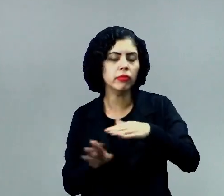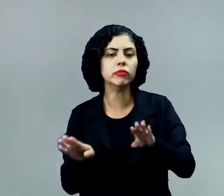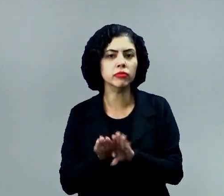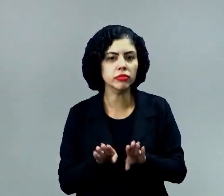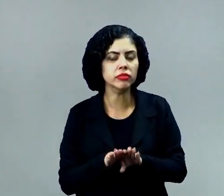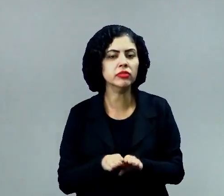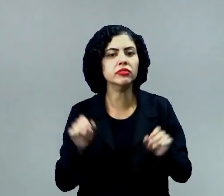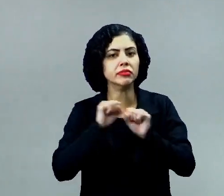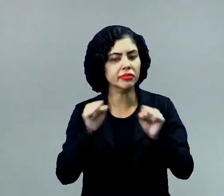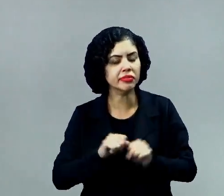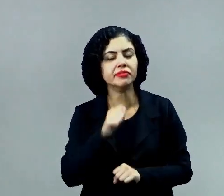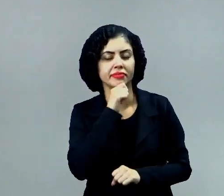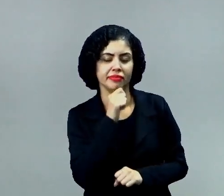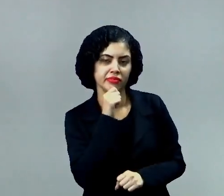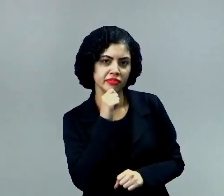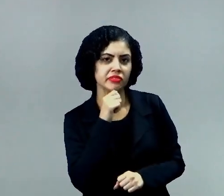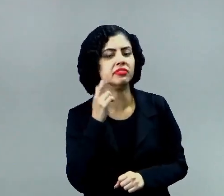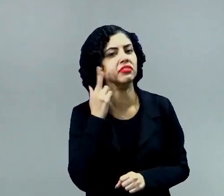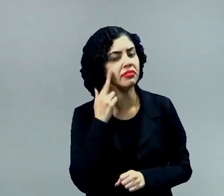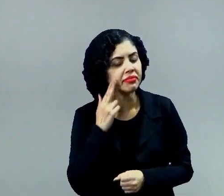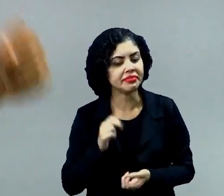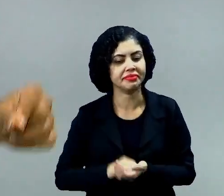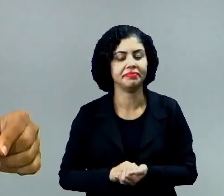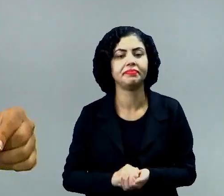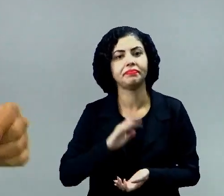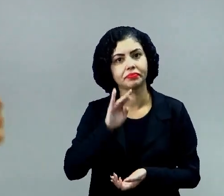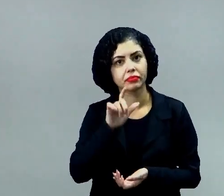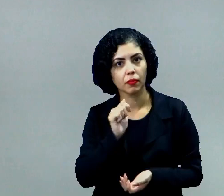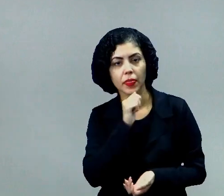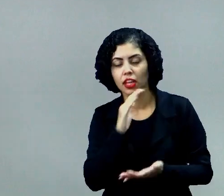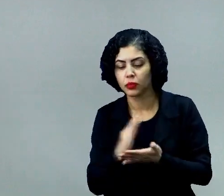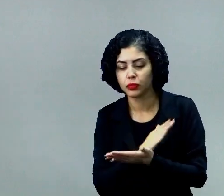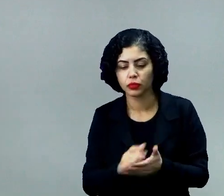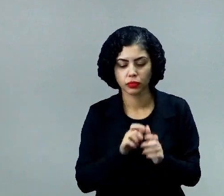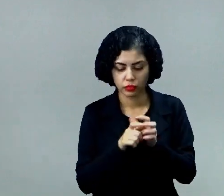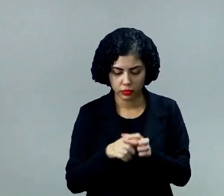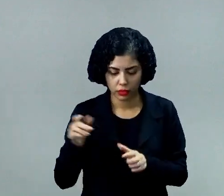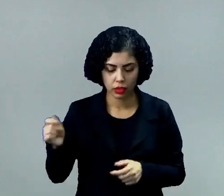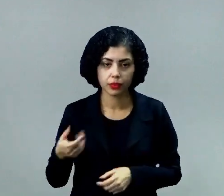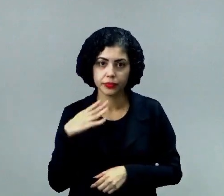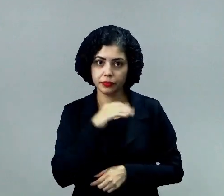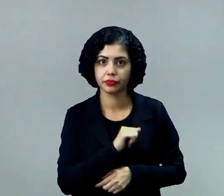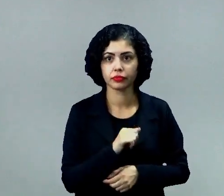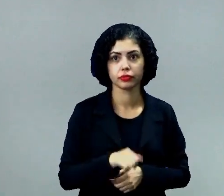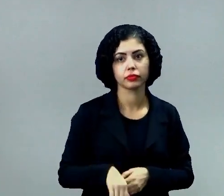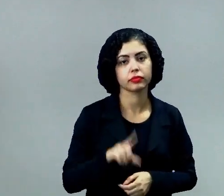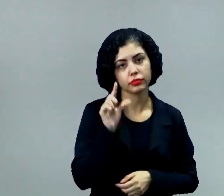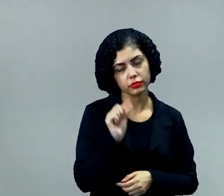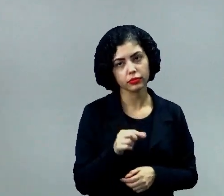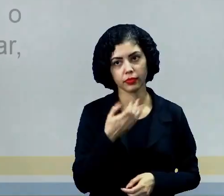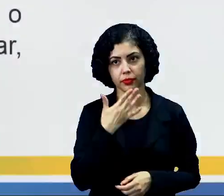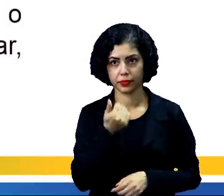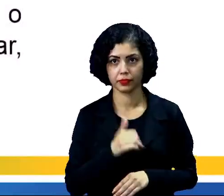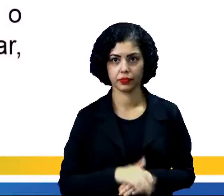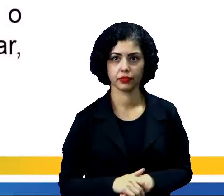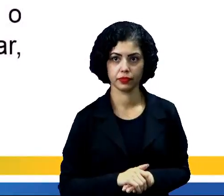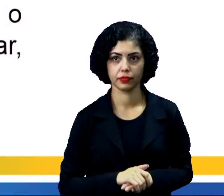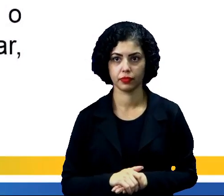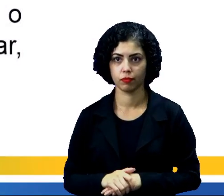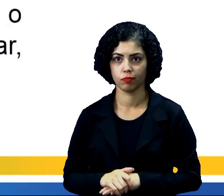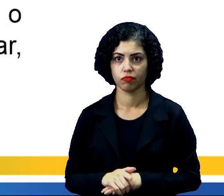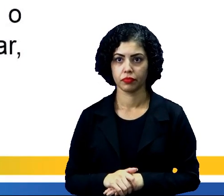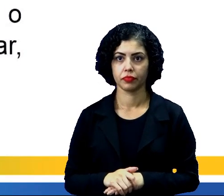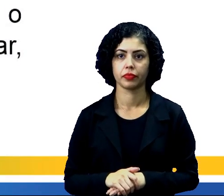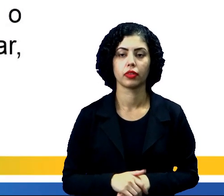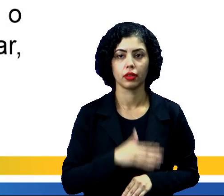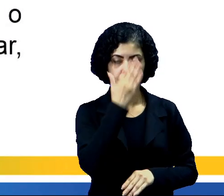consegue sistematizar aquela dinâmica, que ou seja, de encaçapar a bola em um buraco, em menos tacadas possíveis. Tranquilo? Então aqui a gente vai até